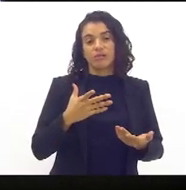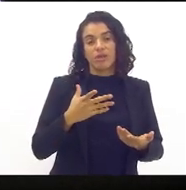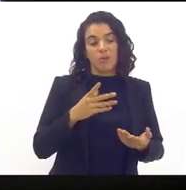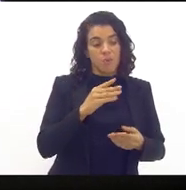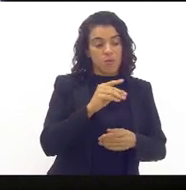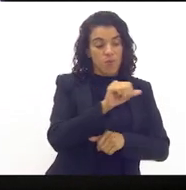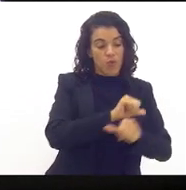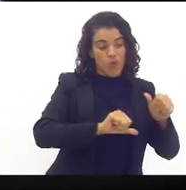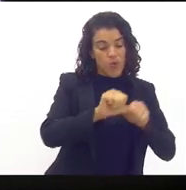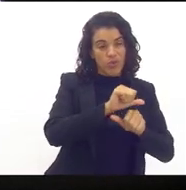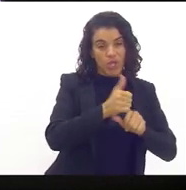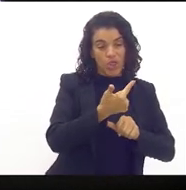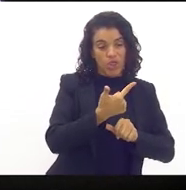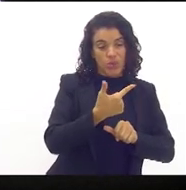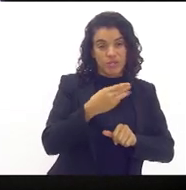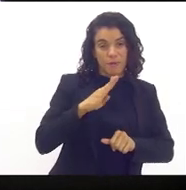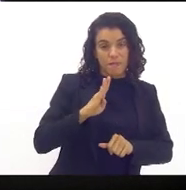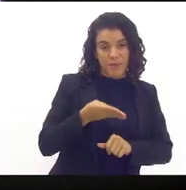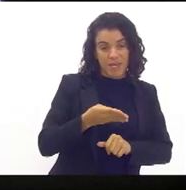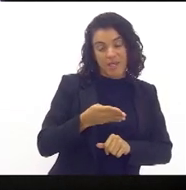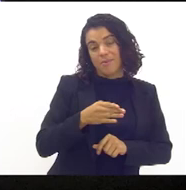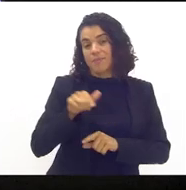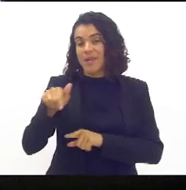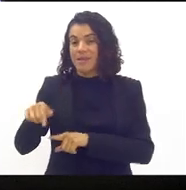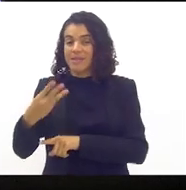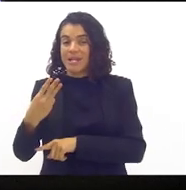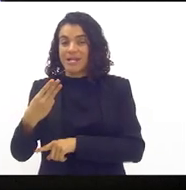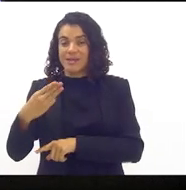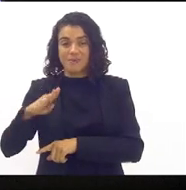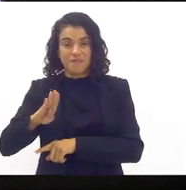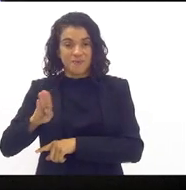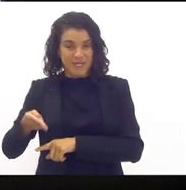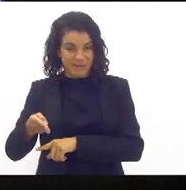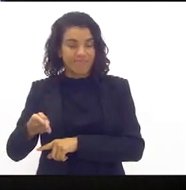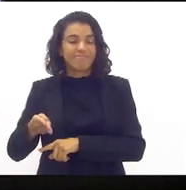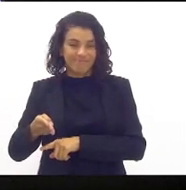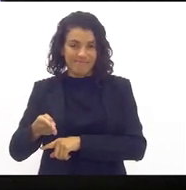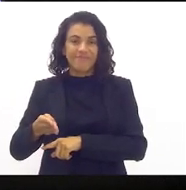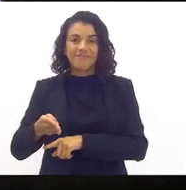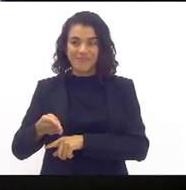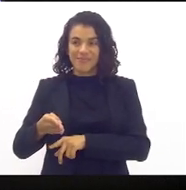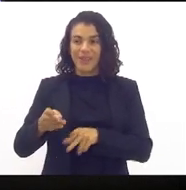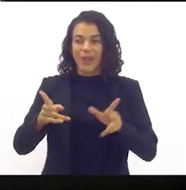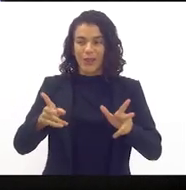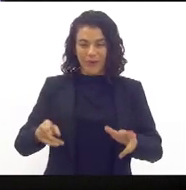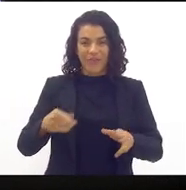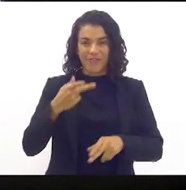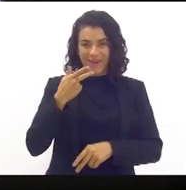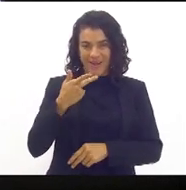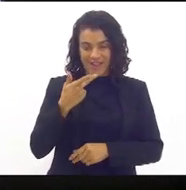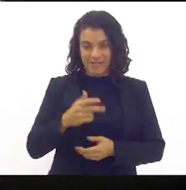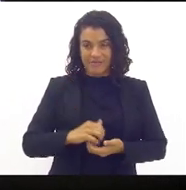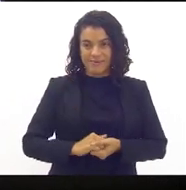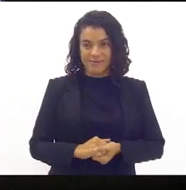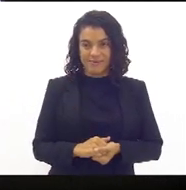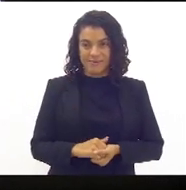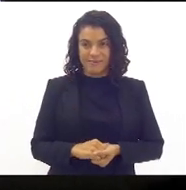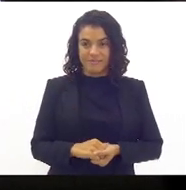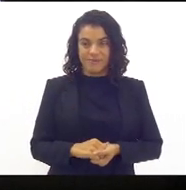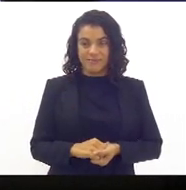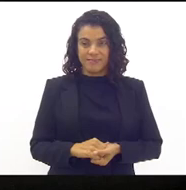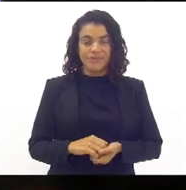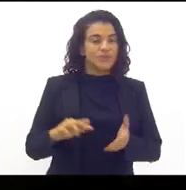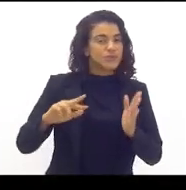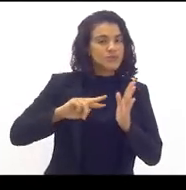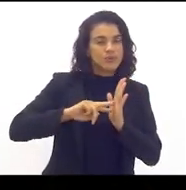resultado orçamentário de 12 bi para os 3 bi, como foi mencionado aqui pelo deputado Cozzolino. Ou